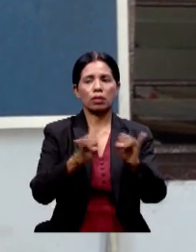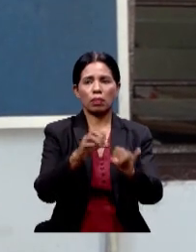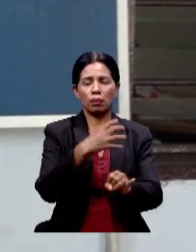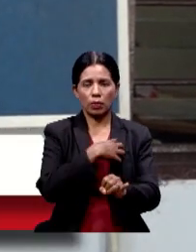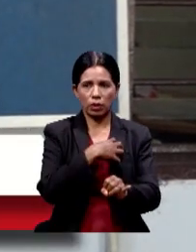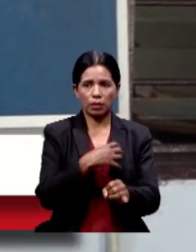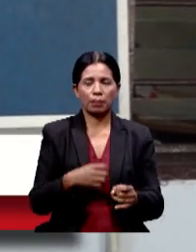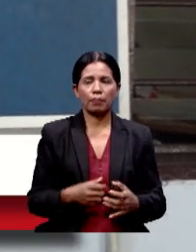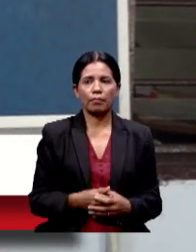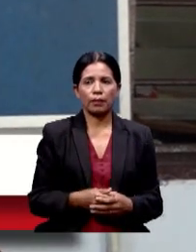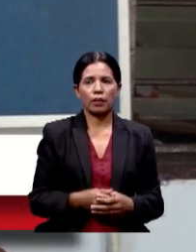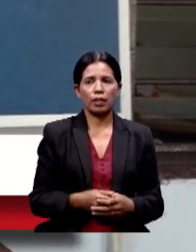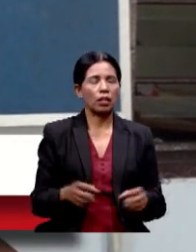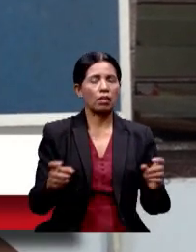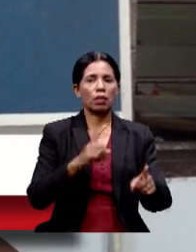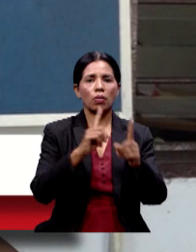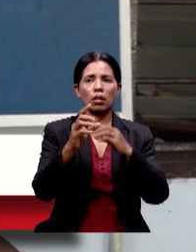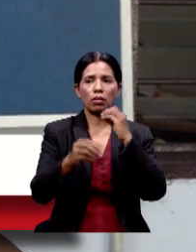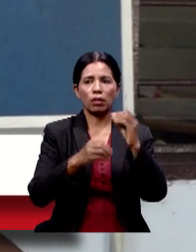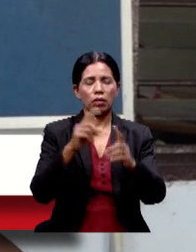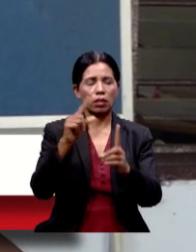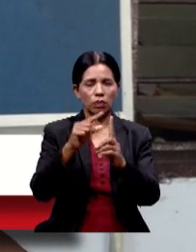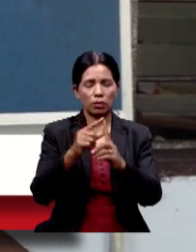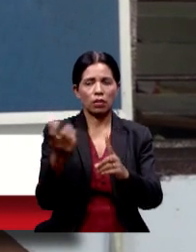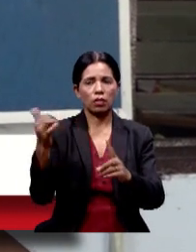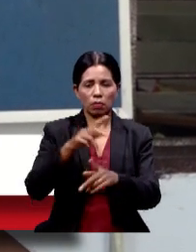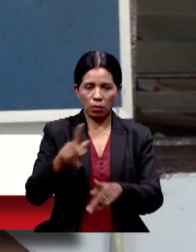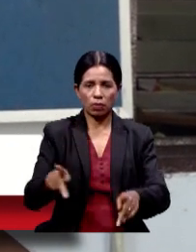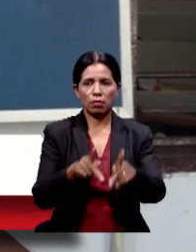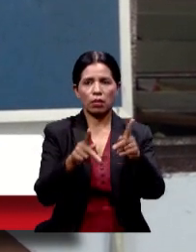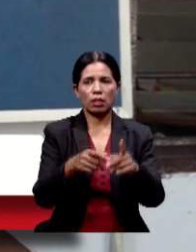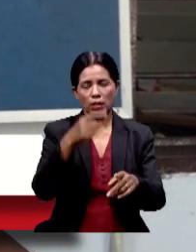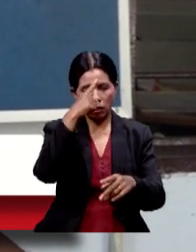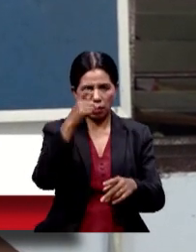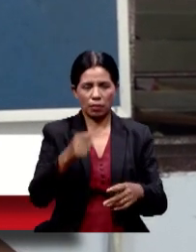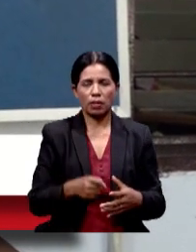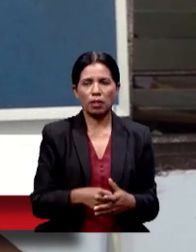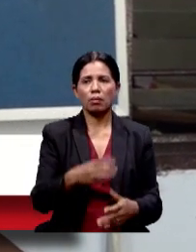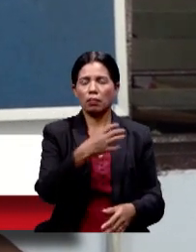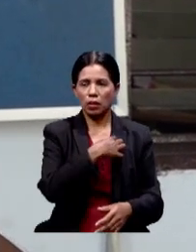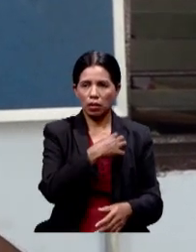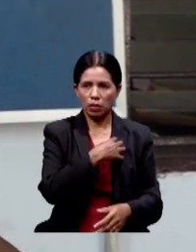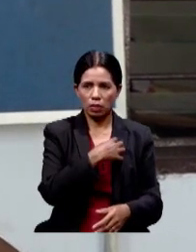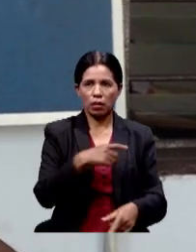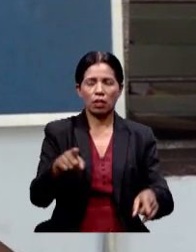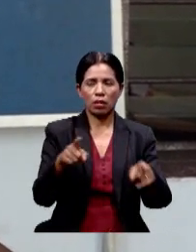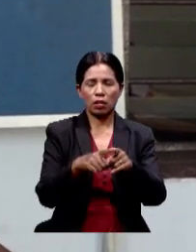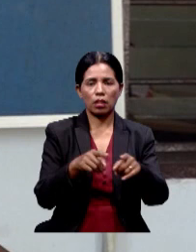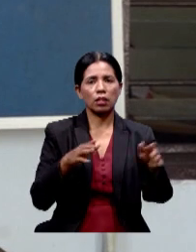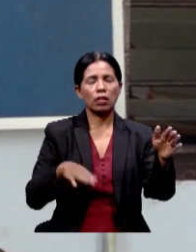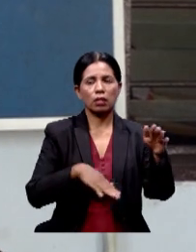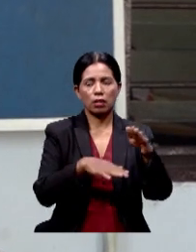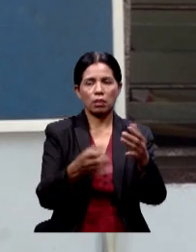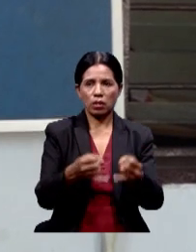Vê lá de ver que o quando vale a funcionar nesse nem mais público. Também nem a PNTL nem a nessa tutela ele vai nem a